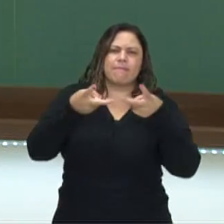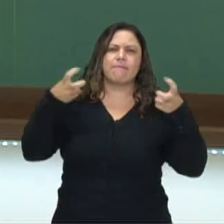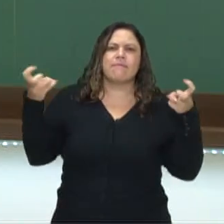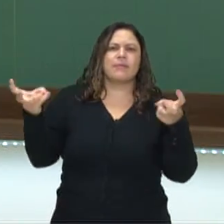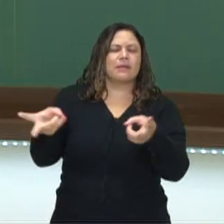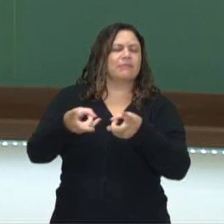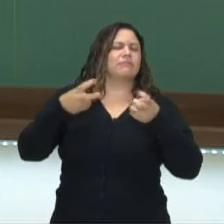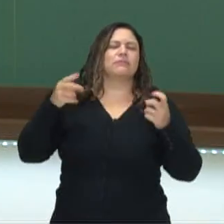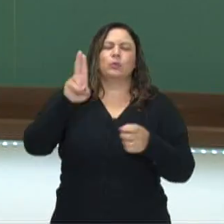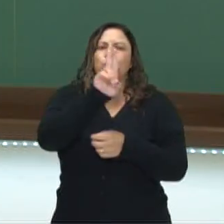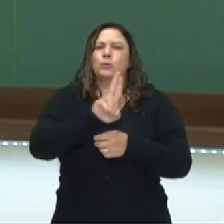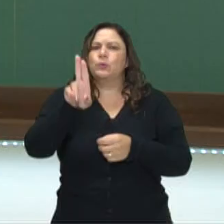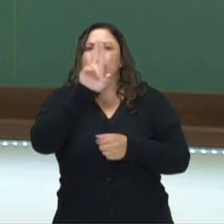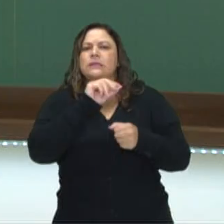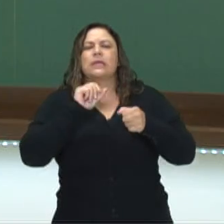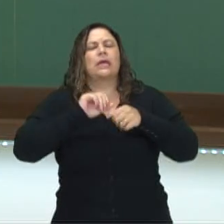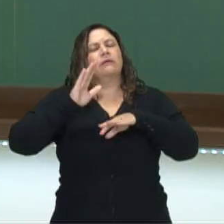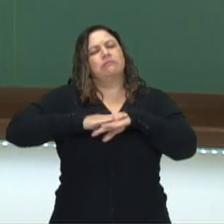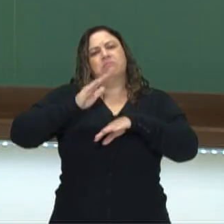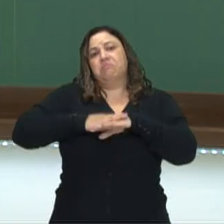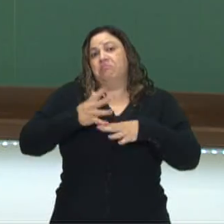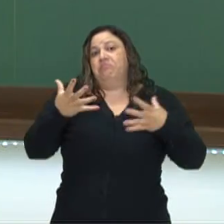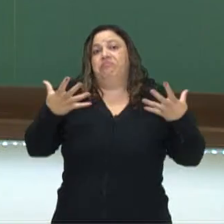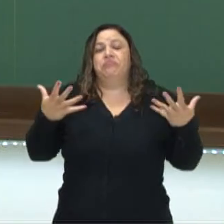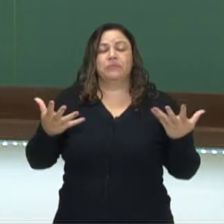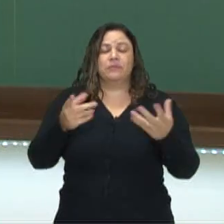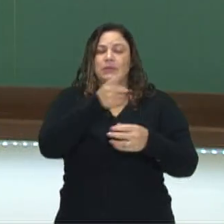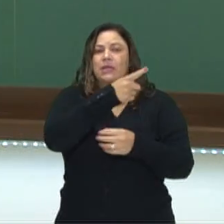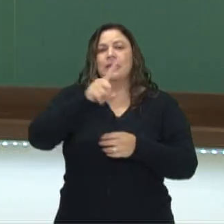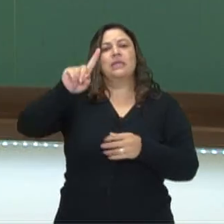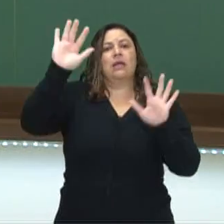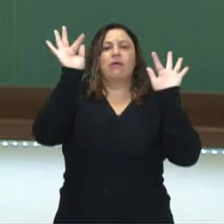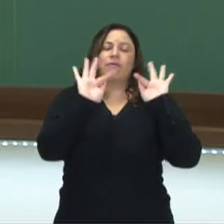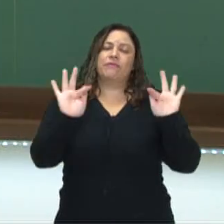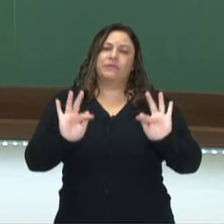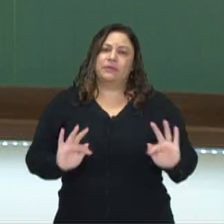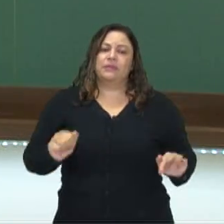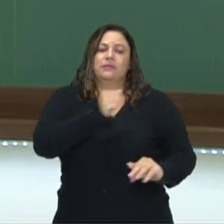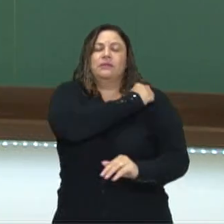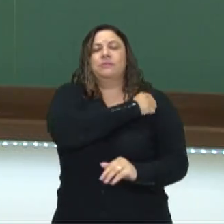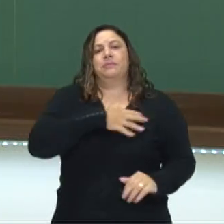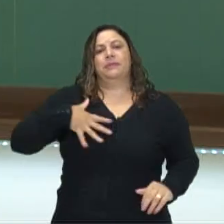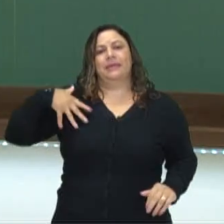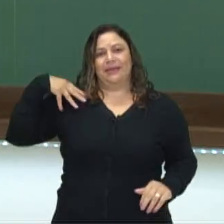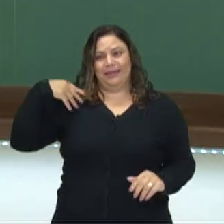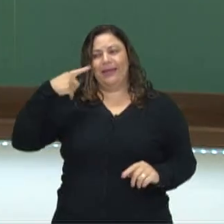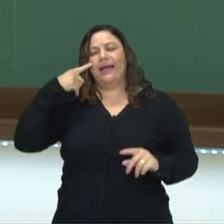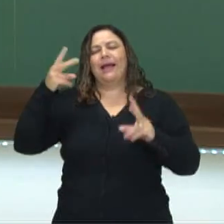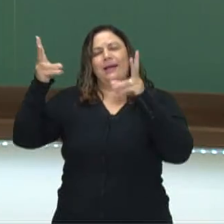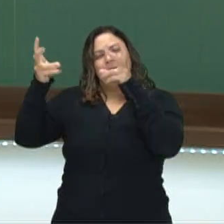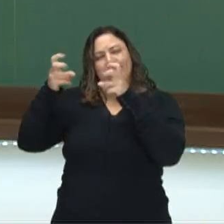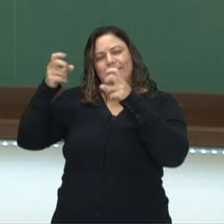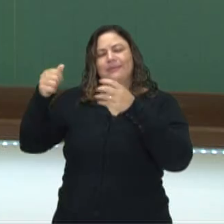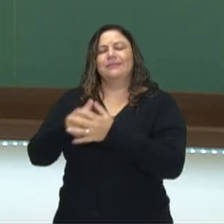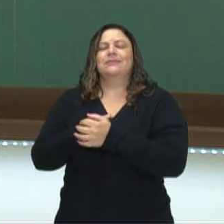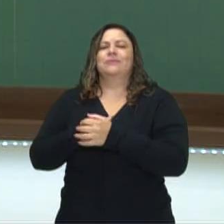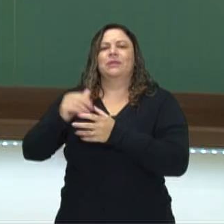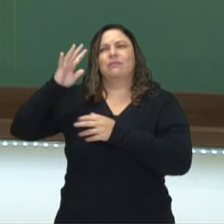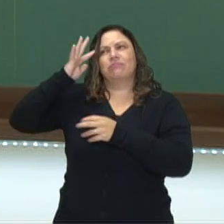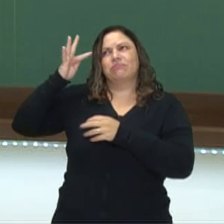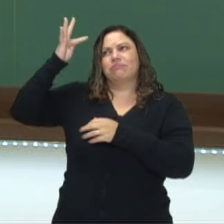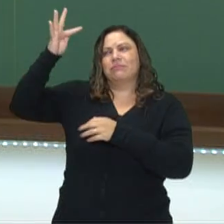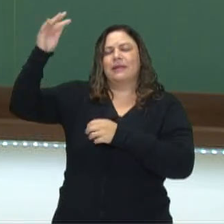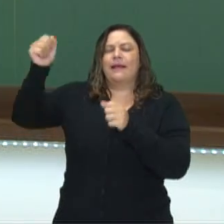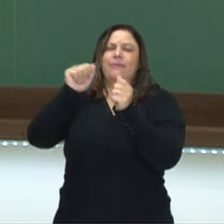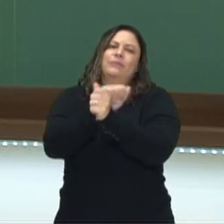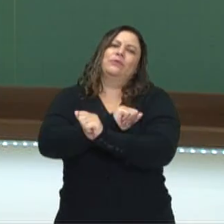fazer aquilo que quer, aquilo que gosta. Não, a felicidade para o Aristóteles é algo muito mais amplo, tá?